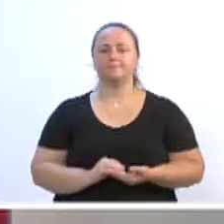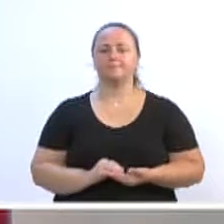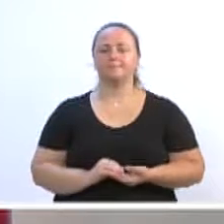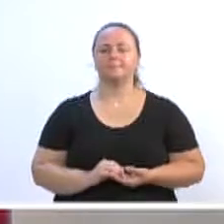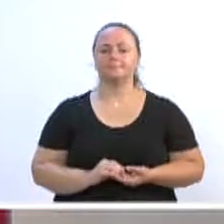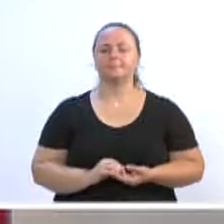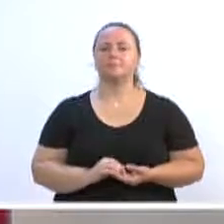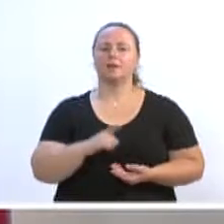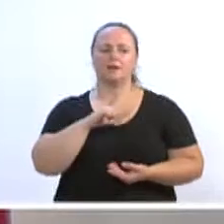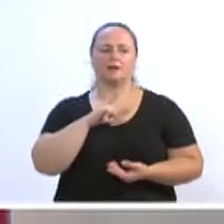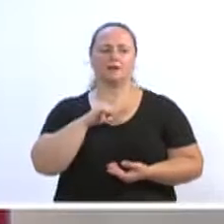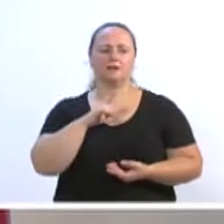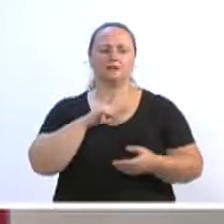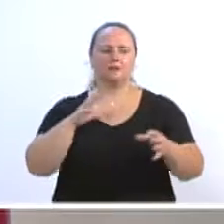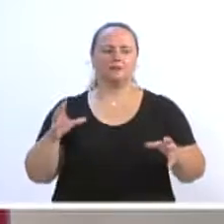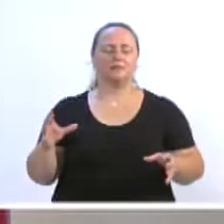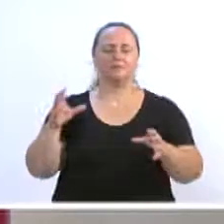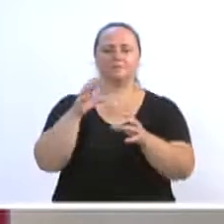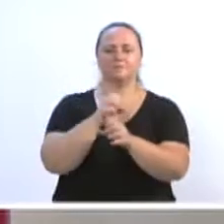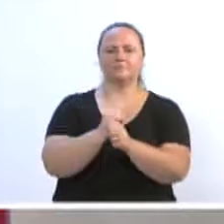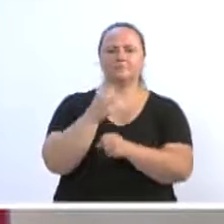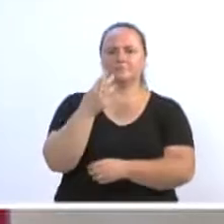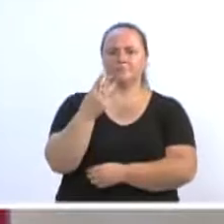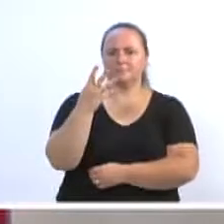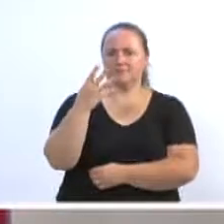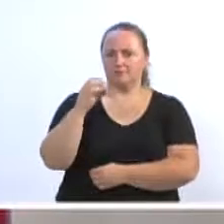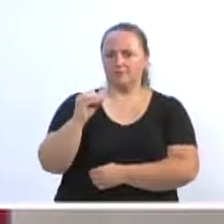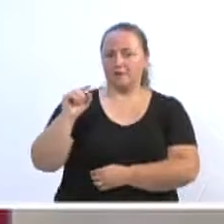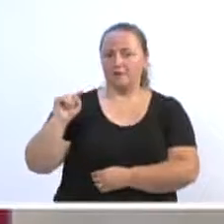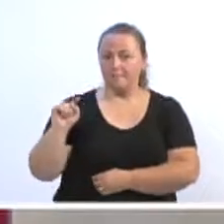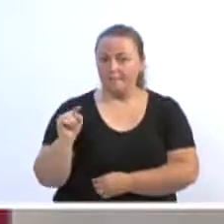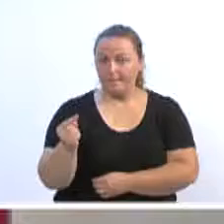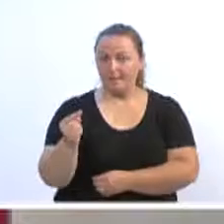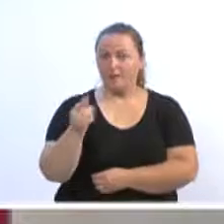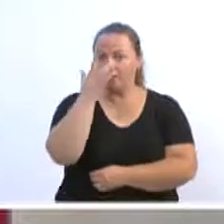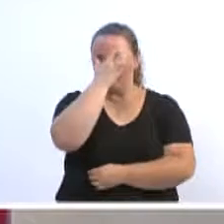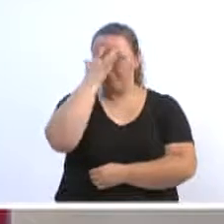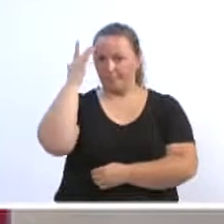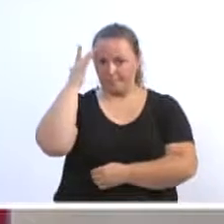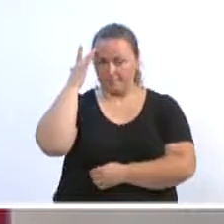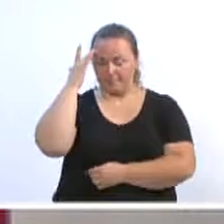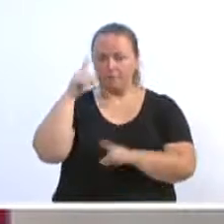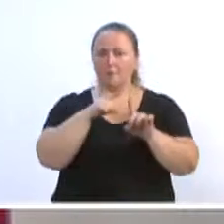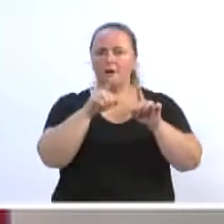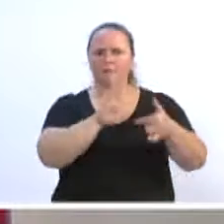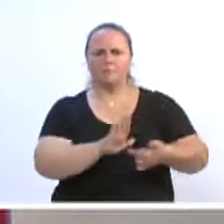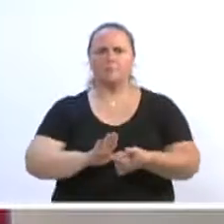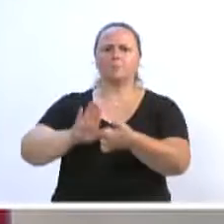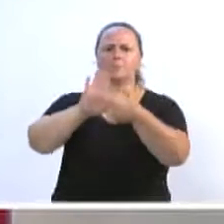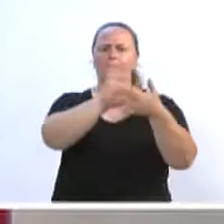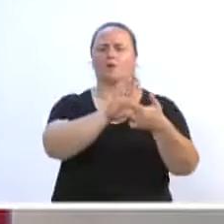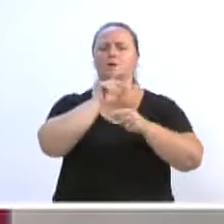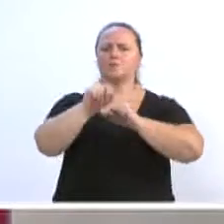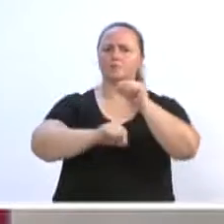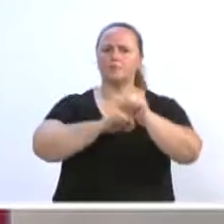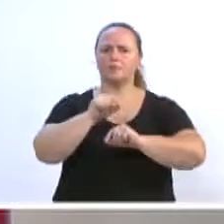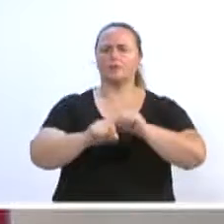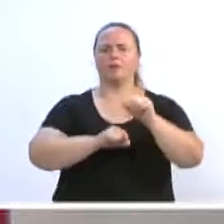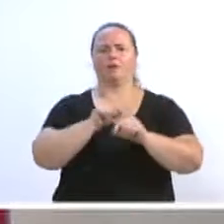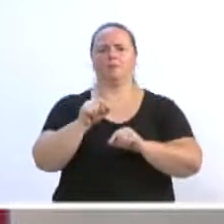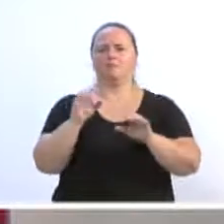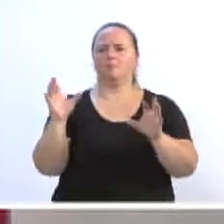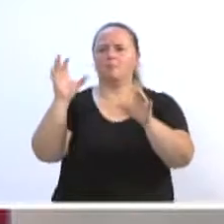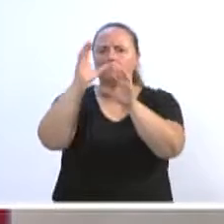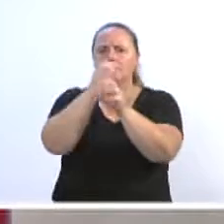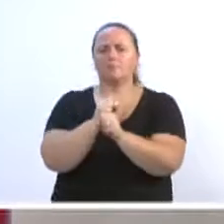mil habitantes, consegue se destacar de forma tão grandiosa a nível nacional, no âmbito nacional, sendo a